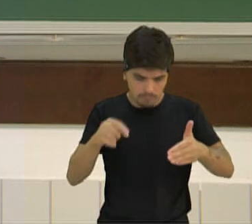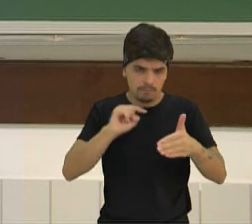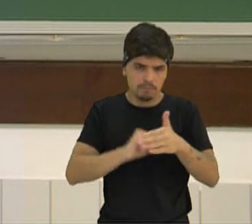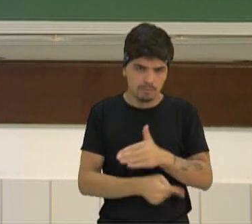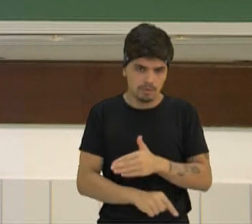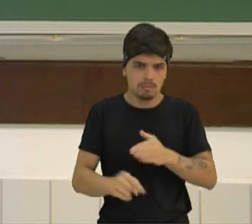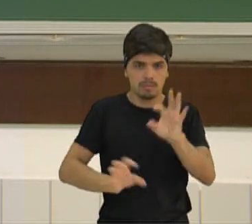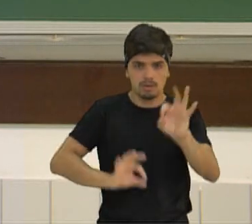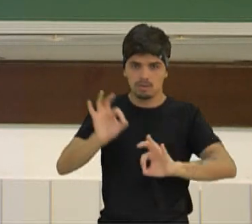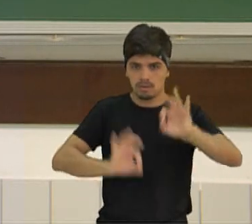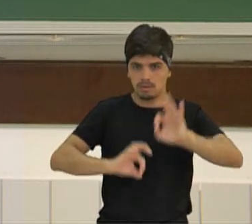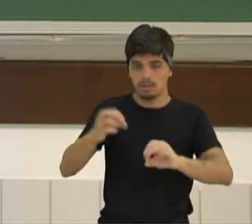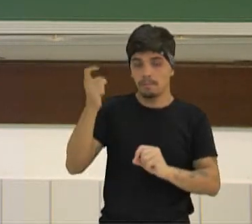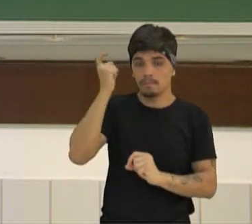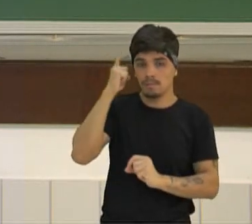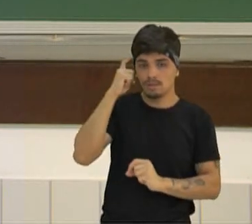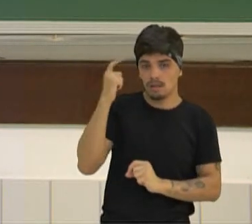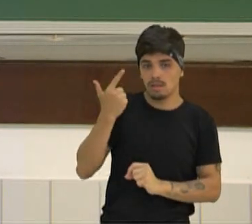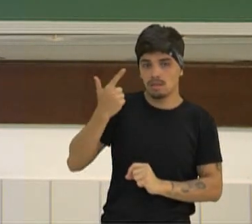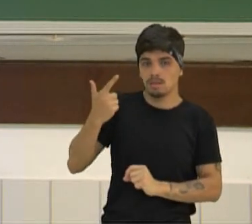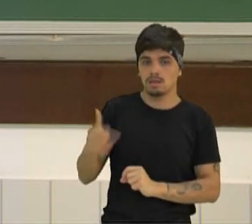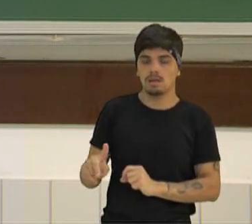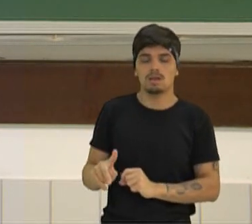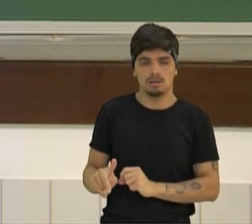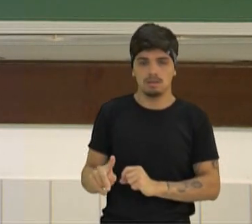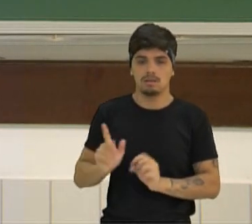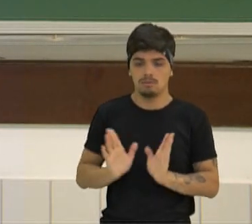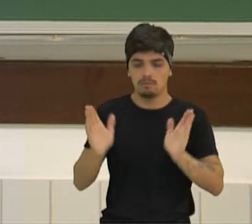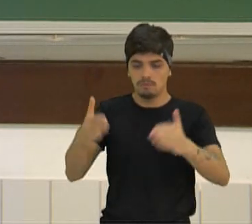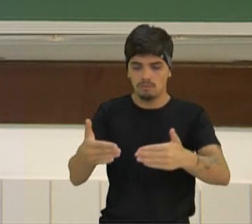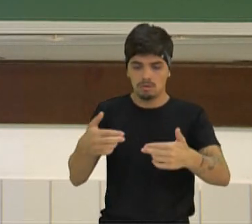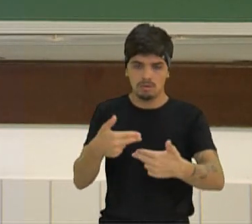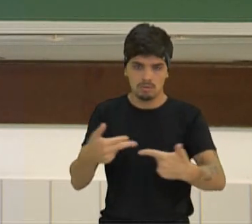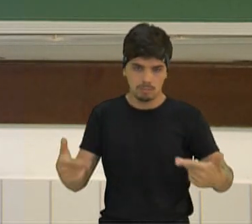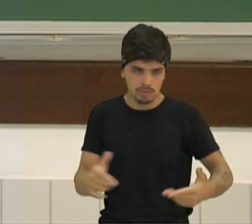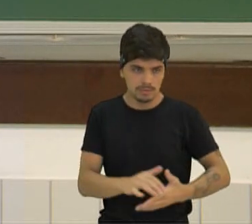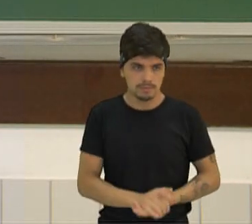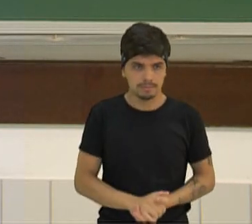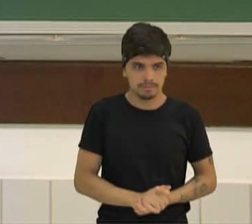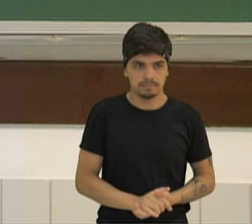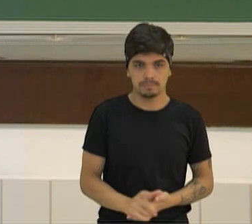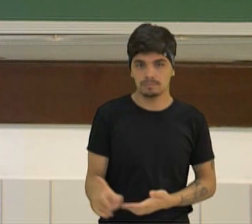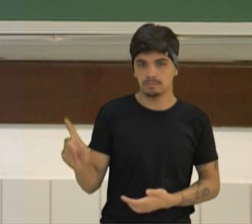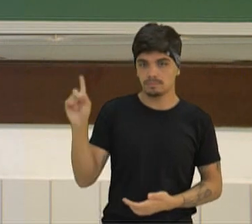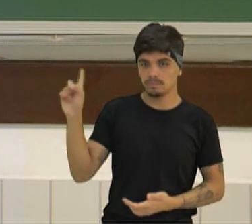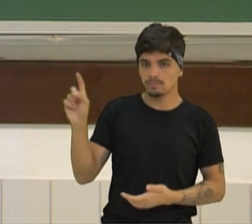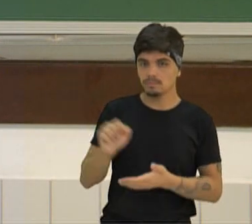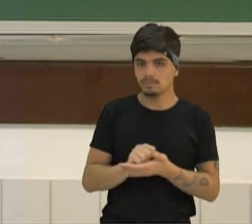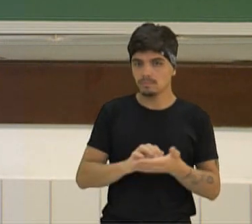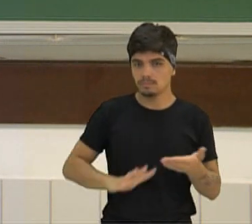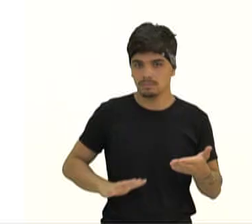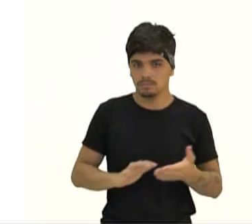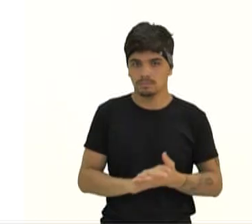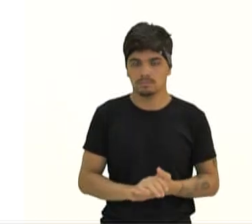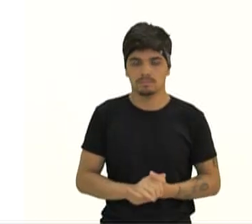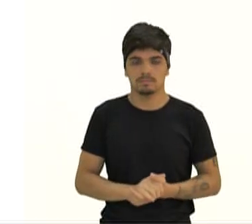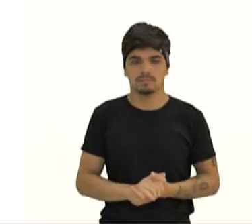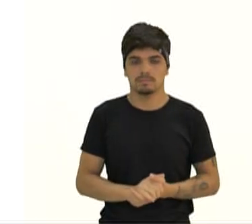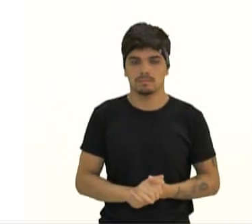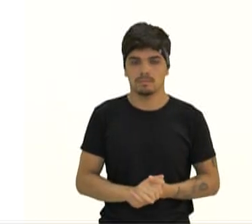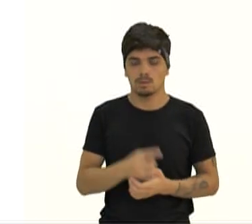organizar o pensamento dele ele se foca em alguma coisa aqui nós temos um exercício então